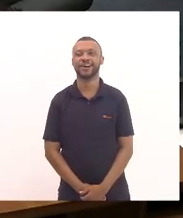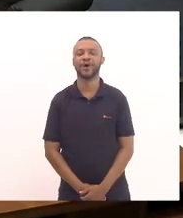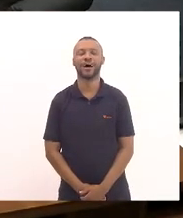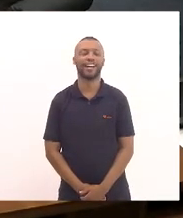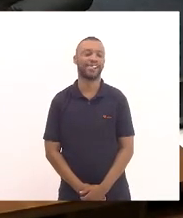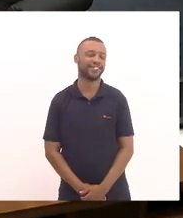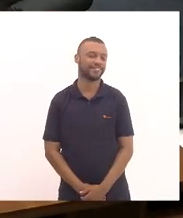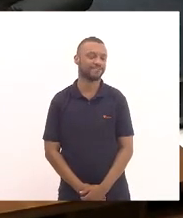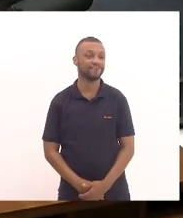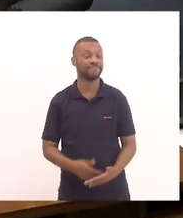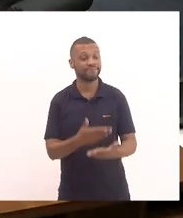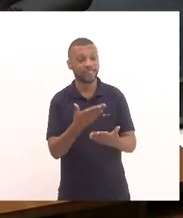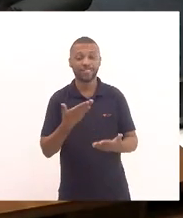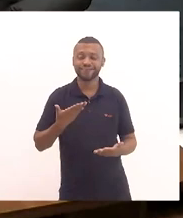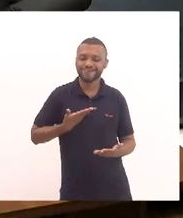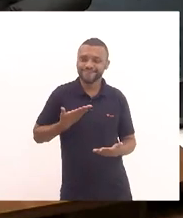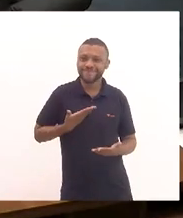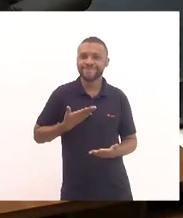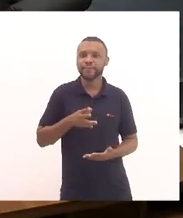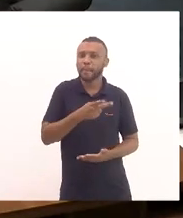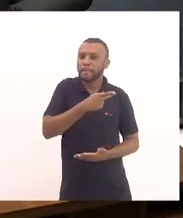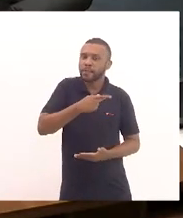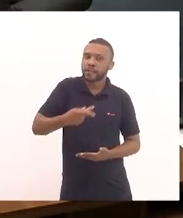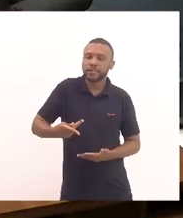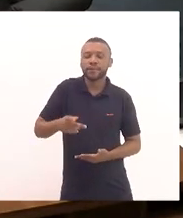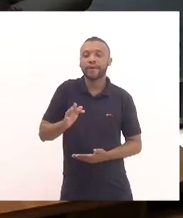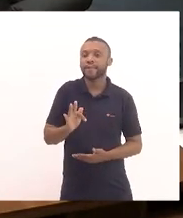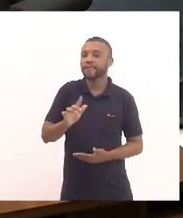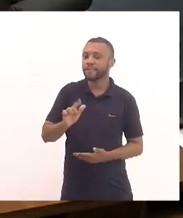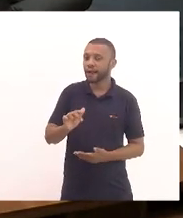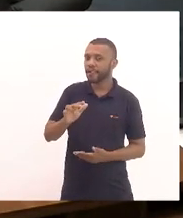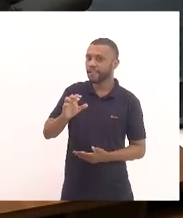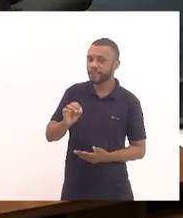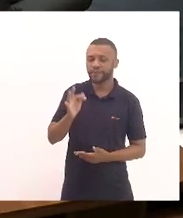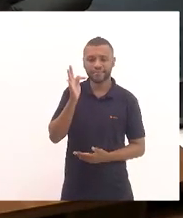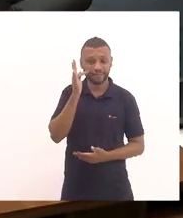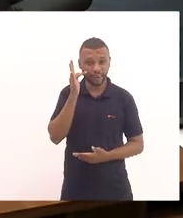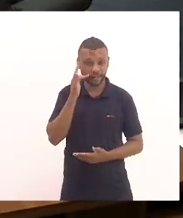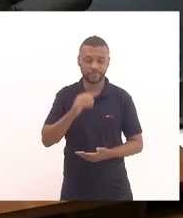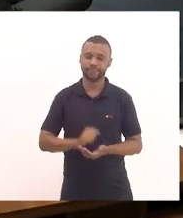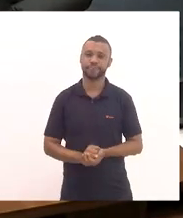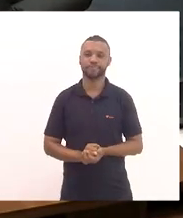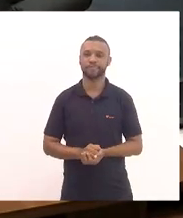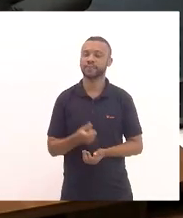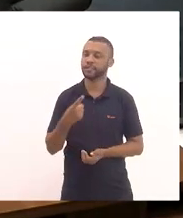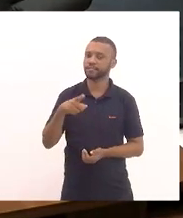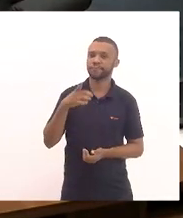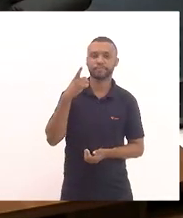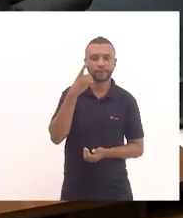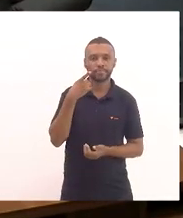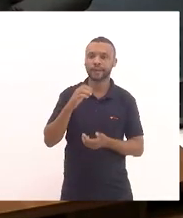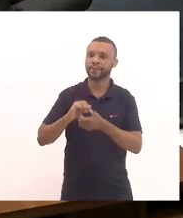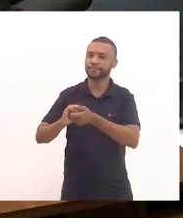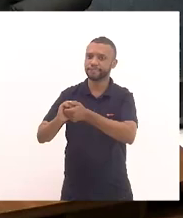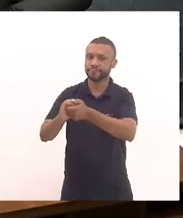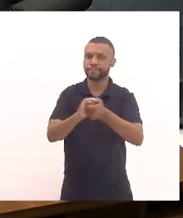Companheiro presidente Flávio Serafini, deputadas e deputados,